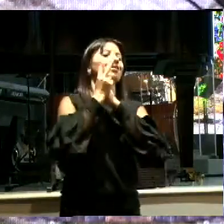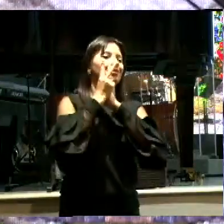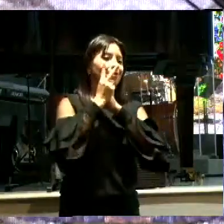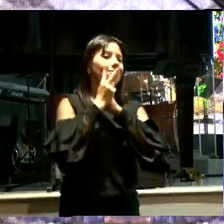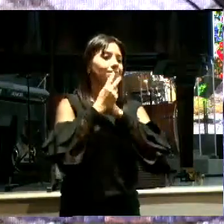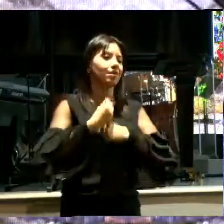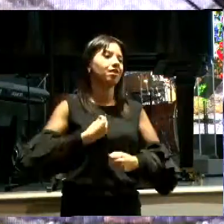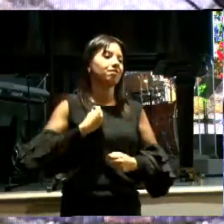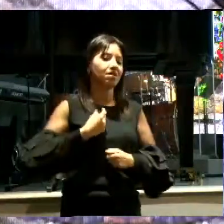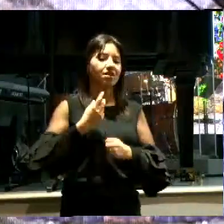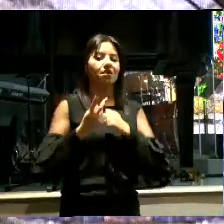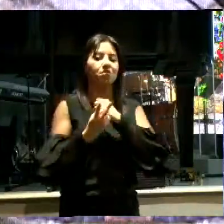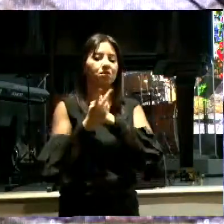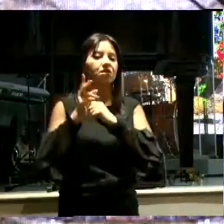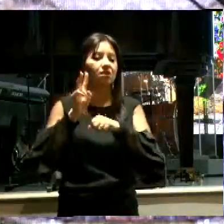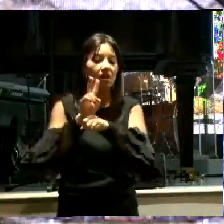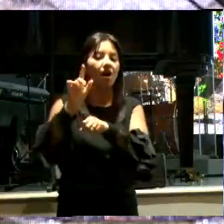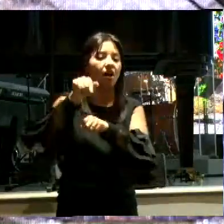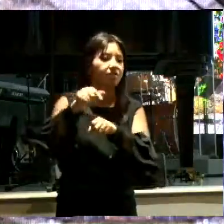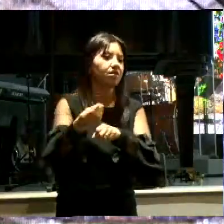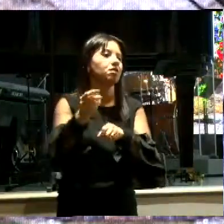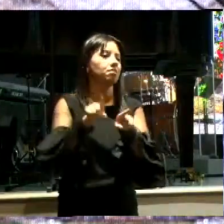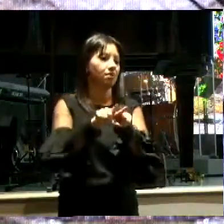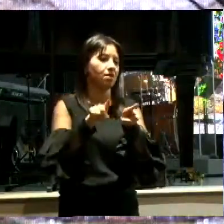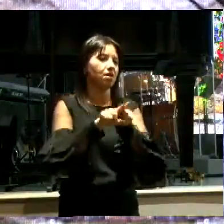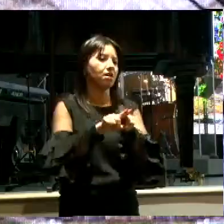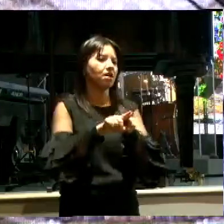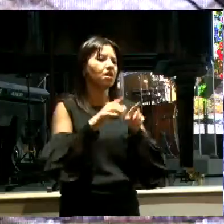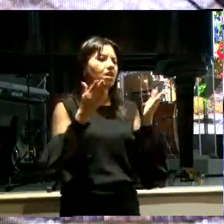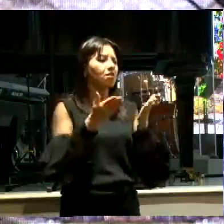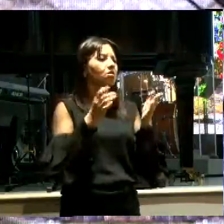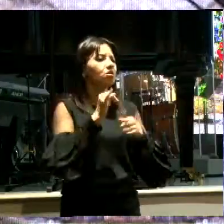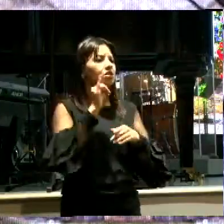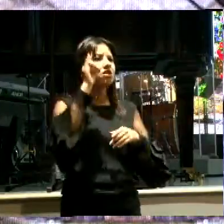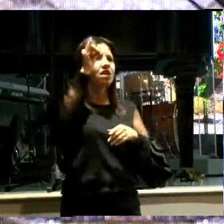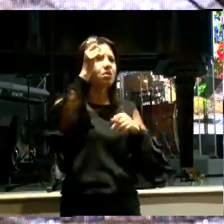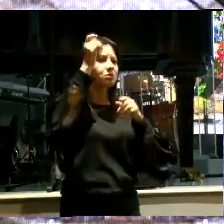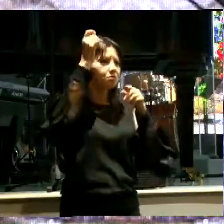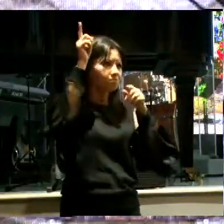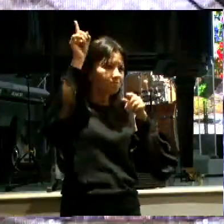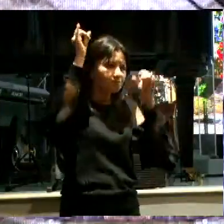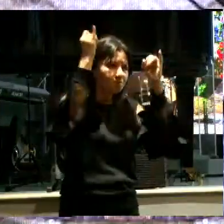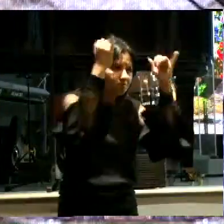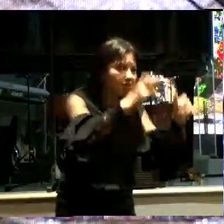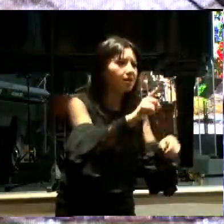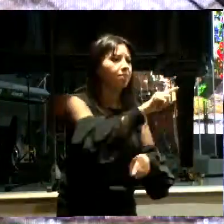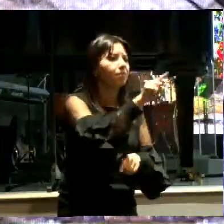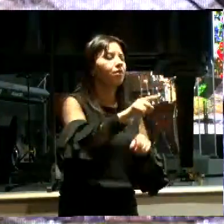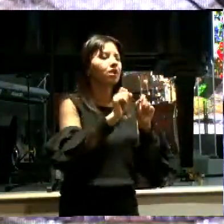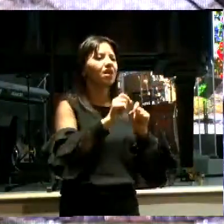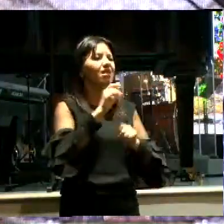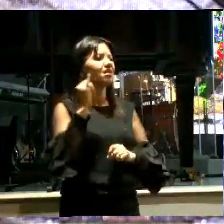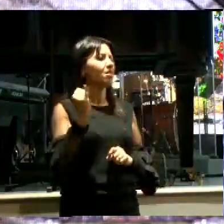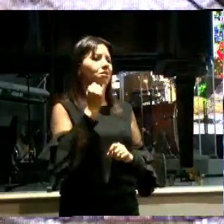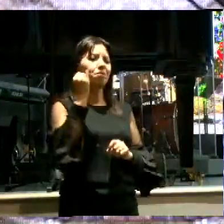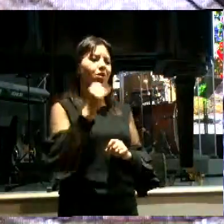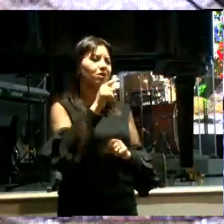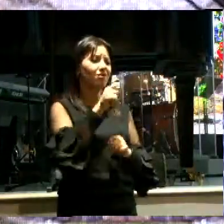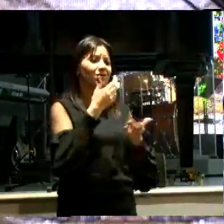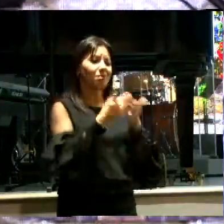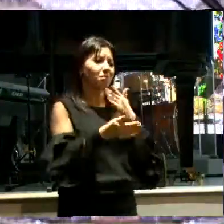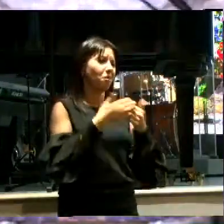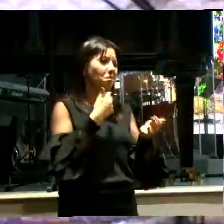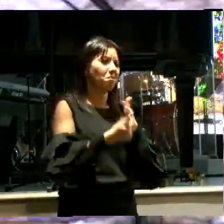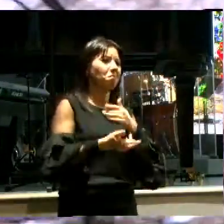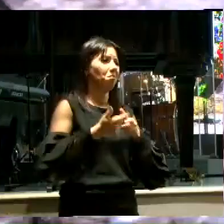não importa o seu temperamento, não importa o que você passou no seu passado, não importa o que você está passando hoje, se para mim